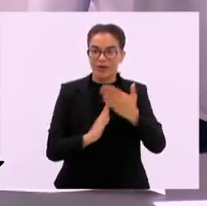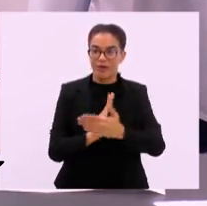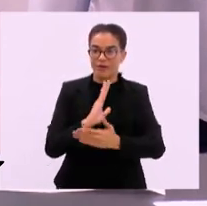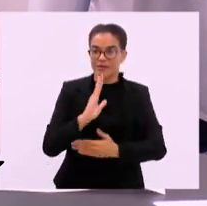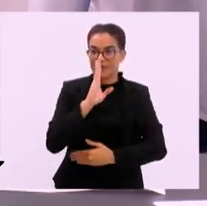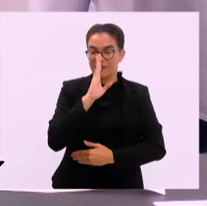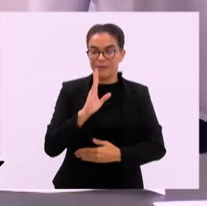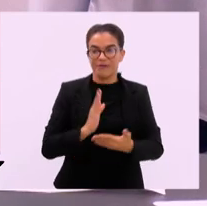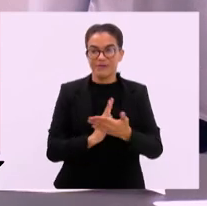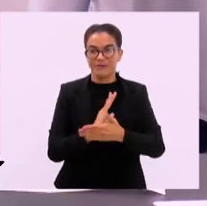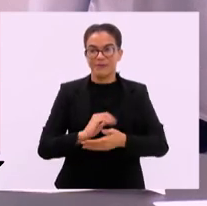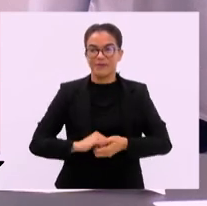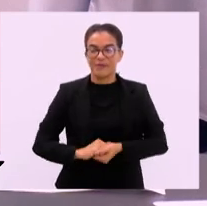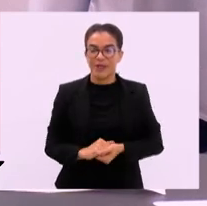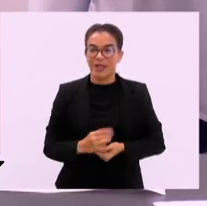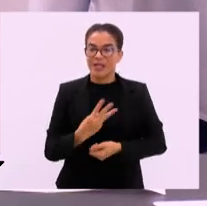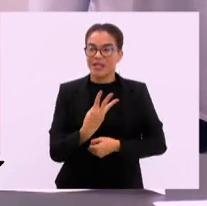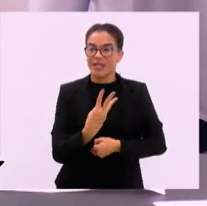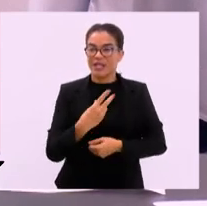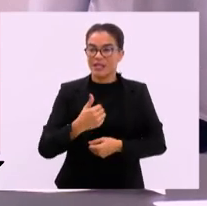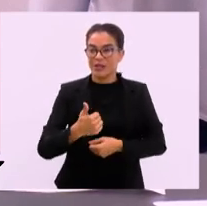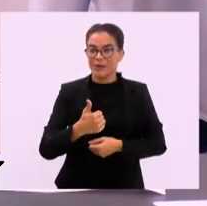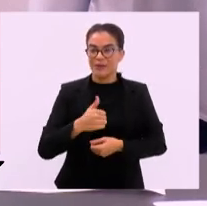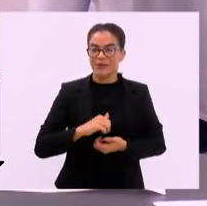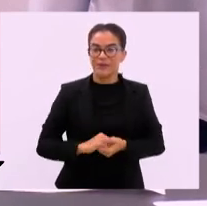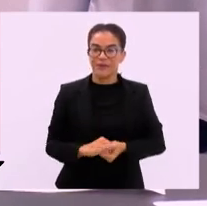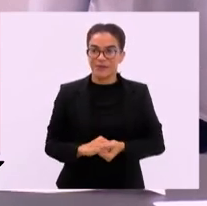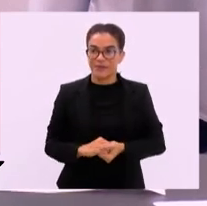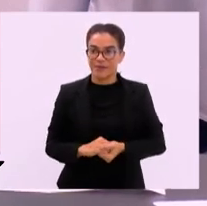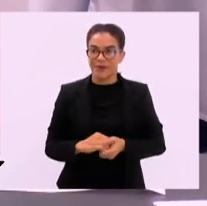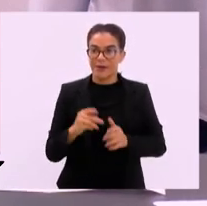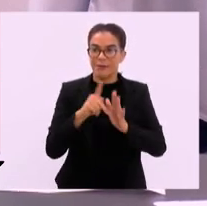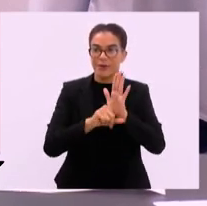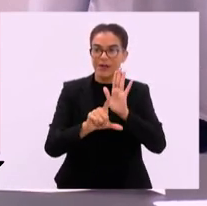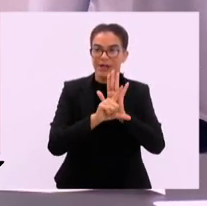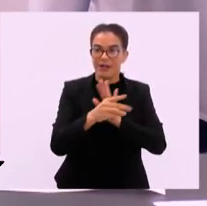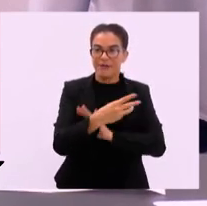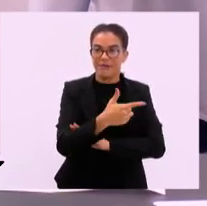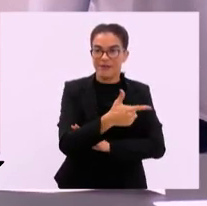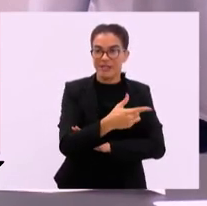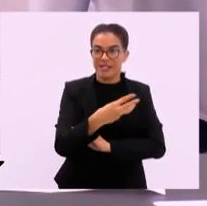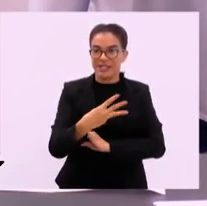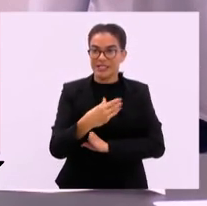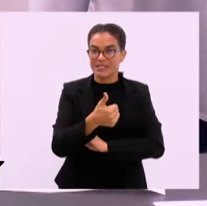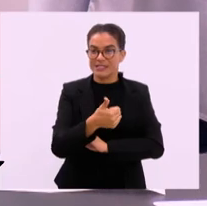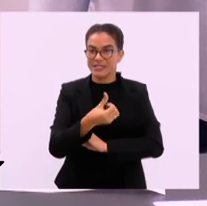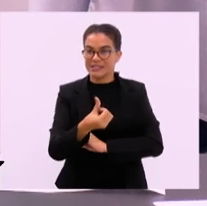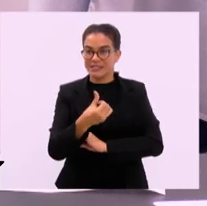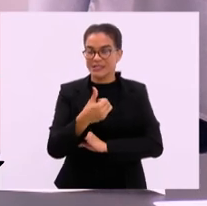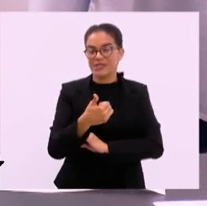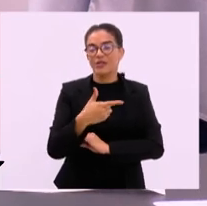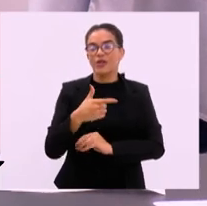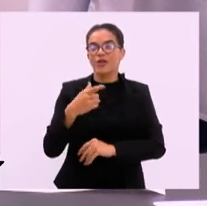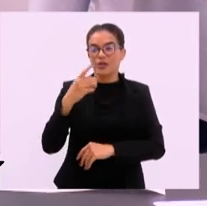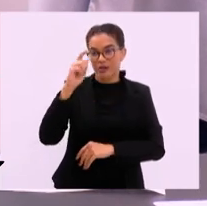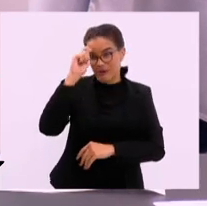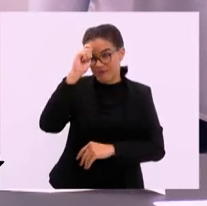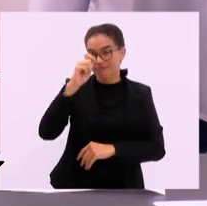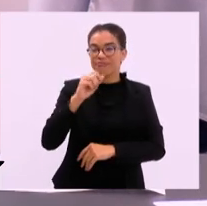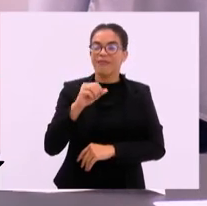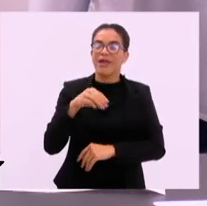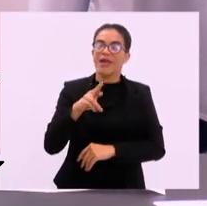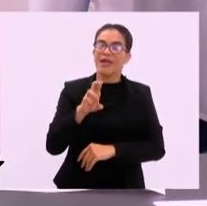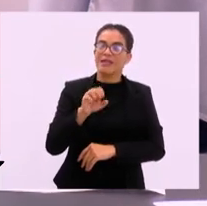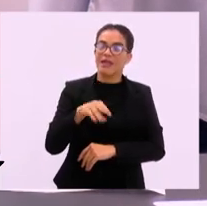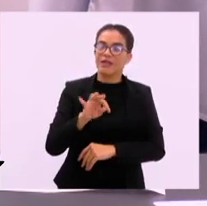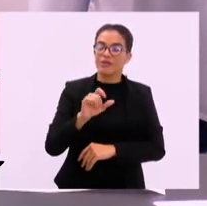estão, aprovado. 31 da pauta. PL 2316 de 2023, de autoria do deputado Renato